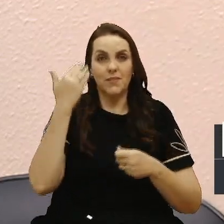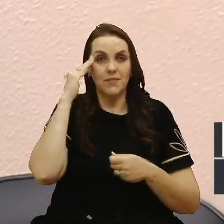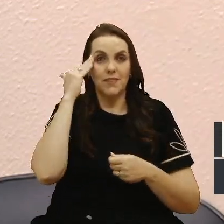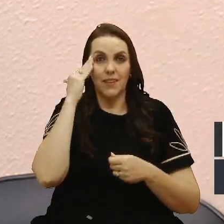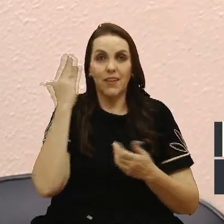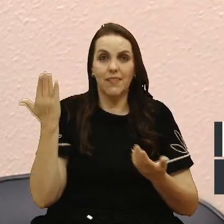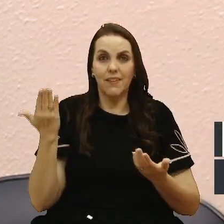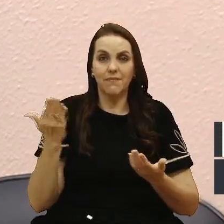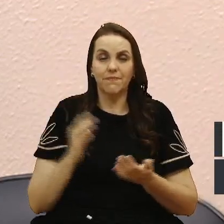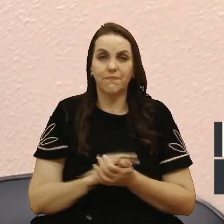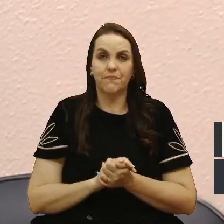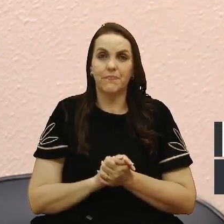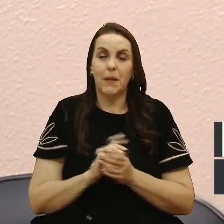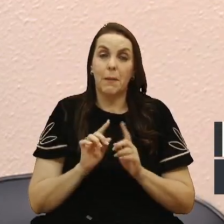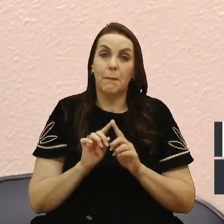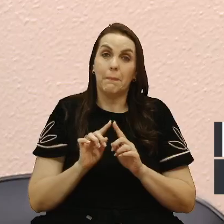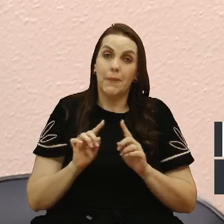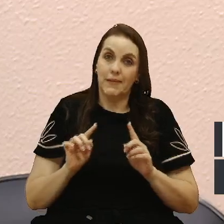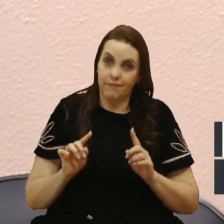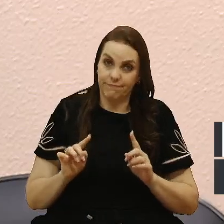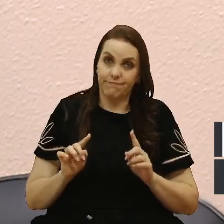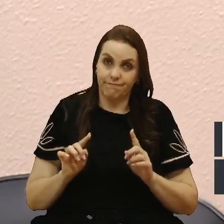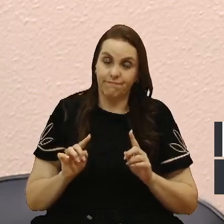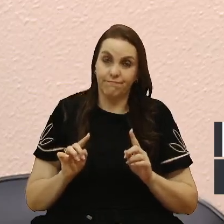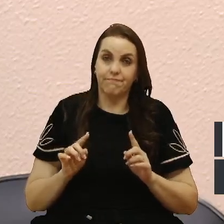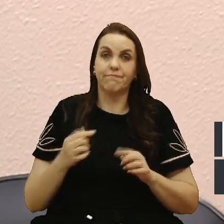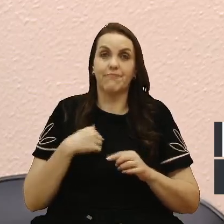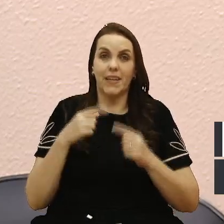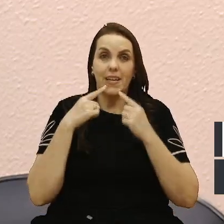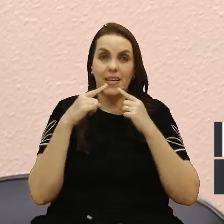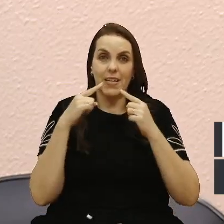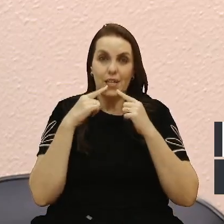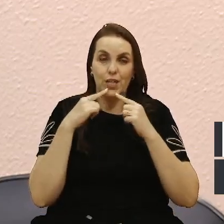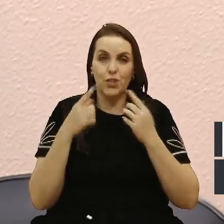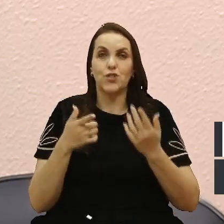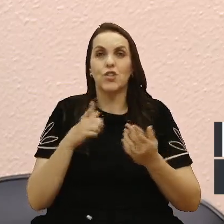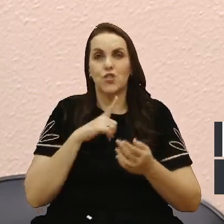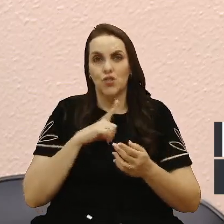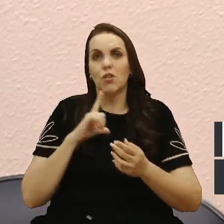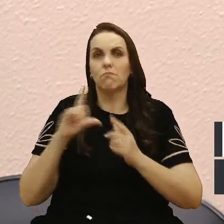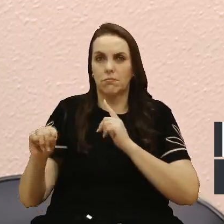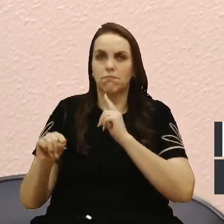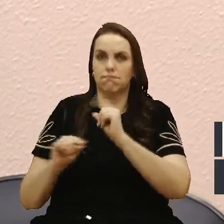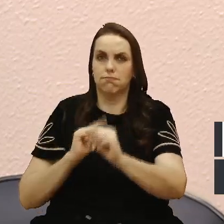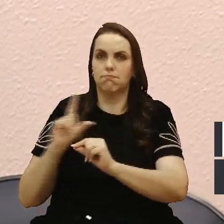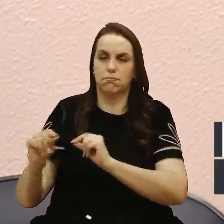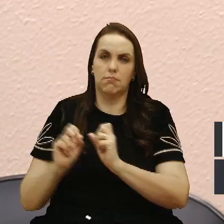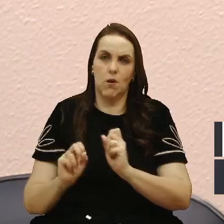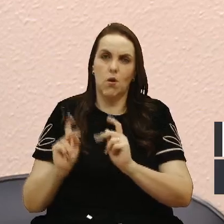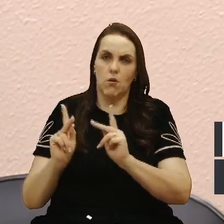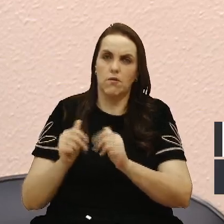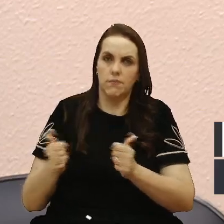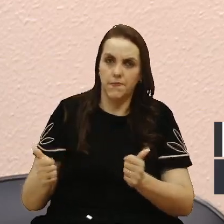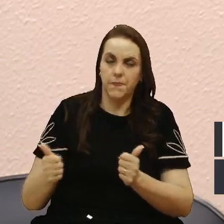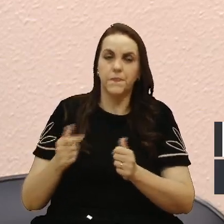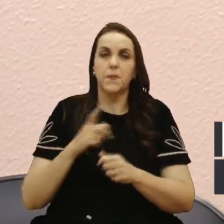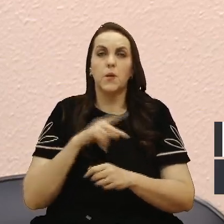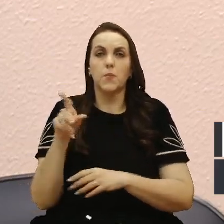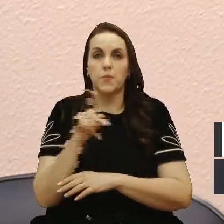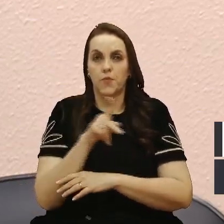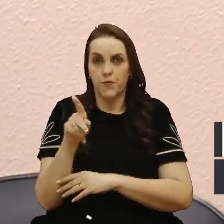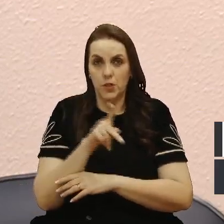Bom, entretanto, veio a crítica que tinha uma evasão muito grande, que os